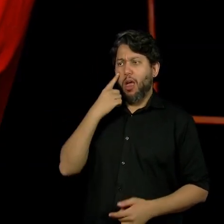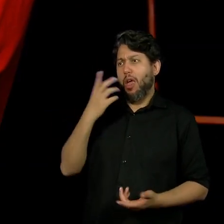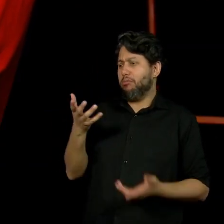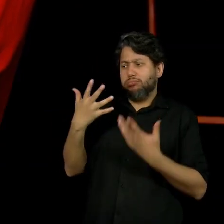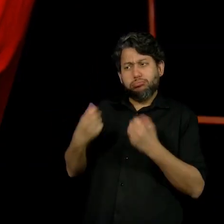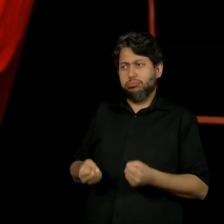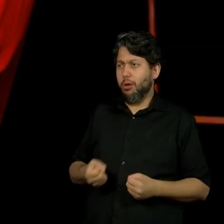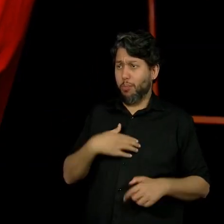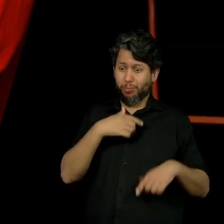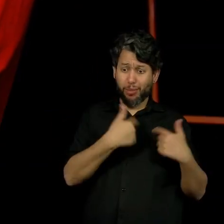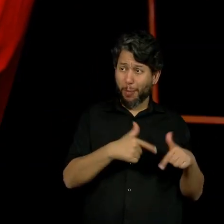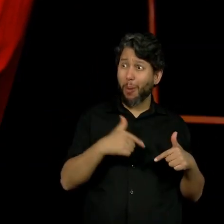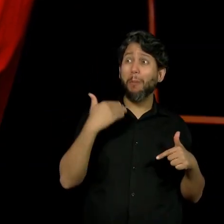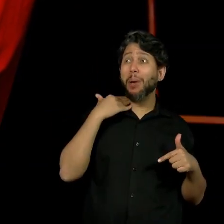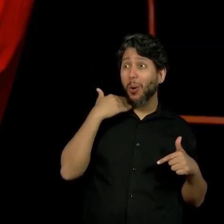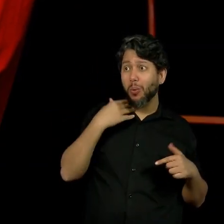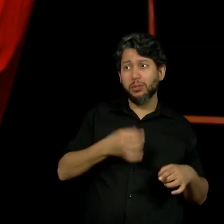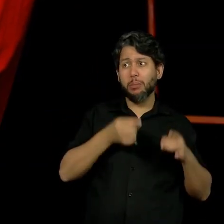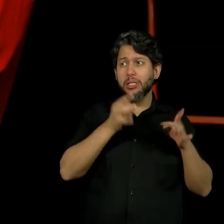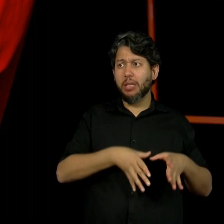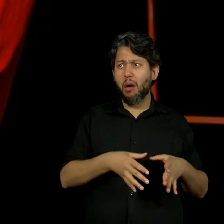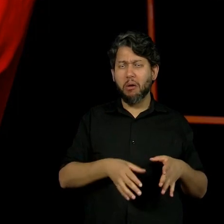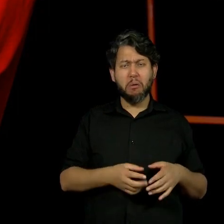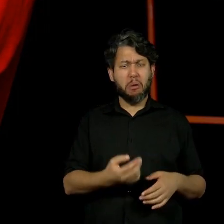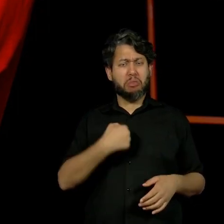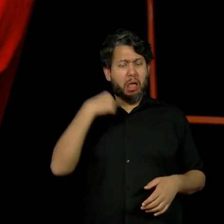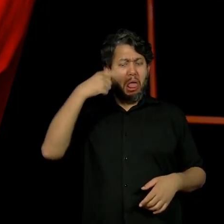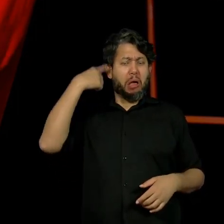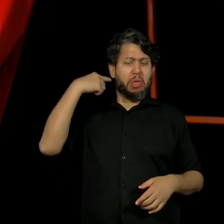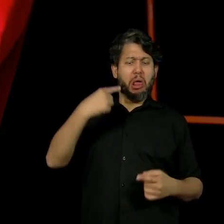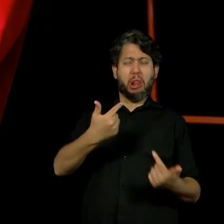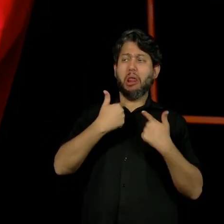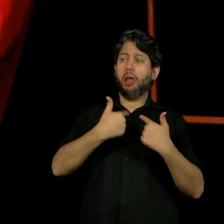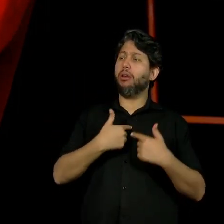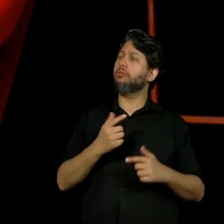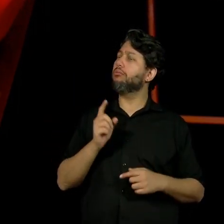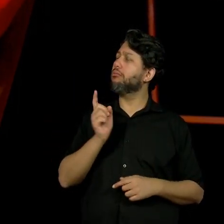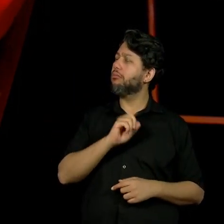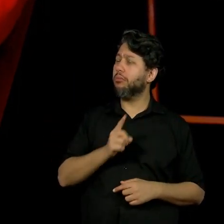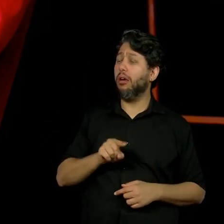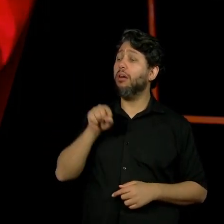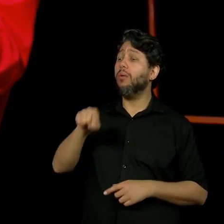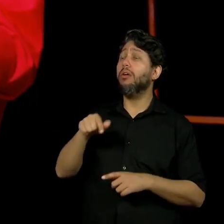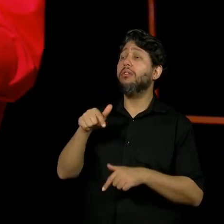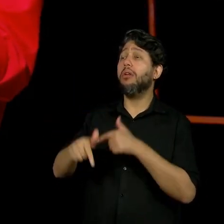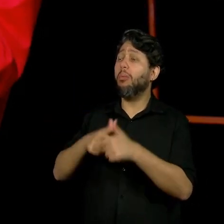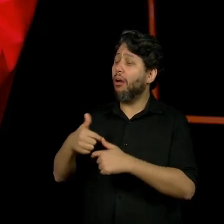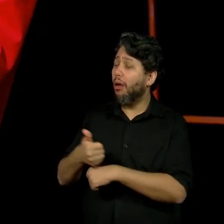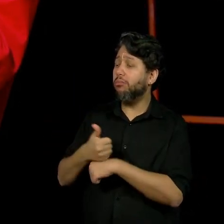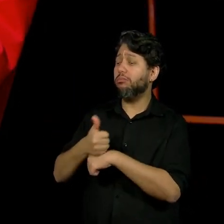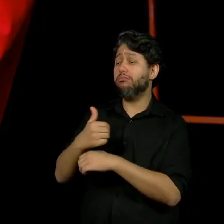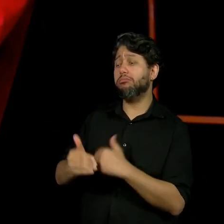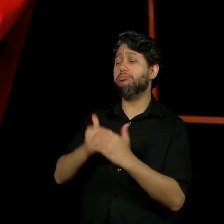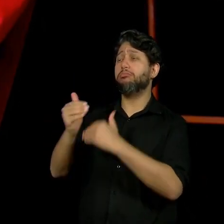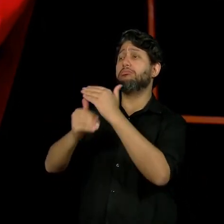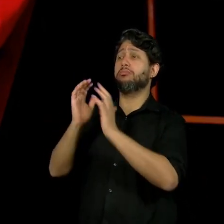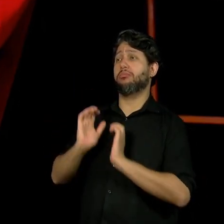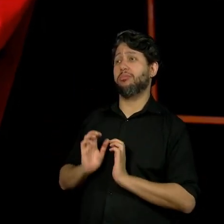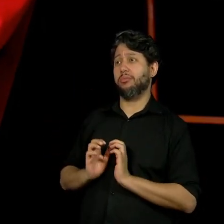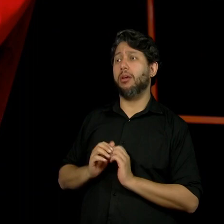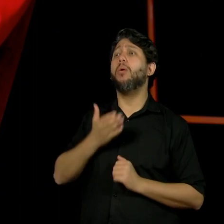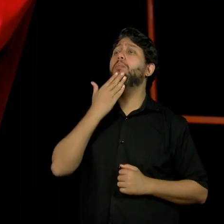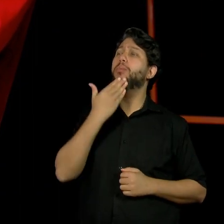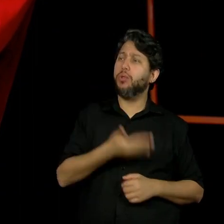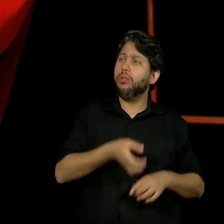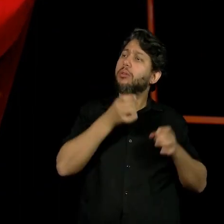pedi demissão do banco. Eu falei, você está louco, major? Falando, você está louco? Major Portugal, aqui você vai fazer sua carreira aqui e tal. Mas pedi